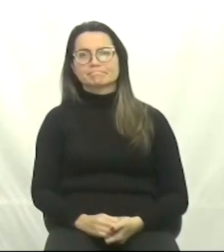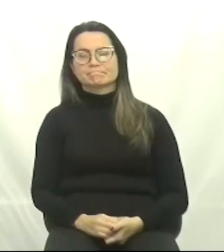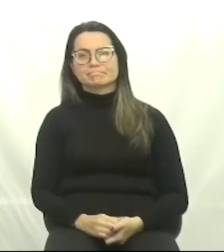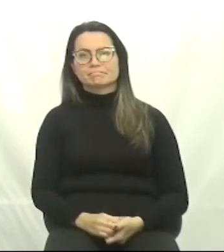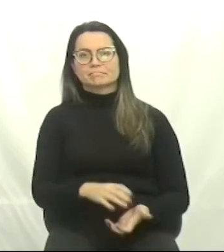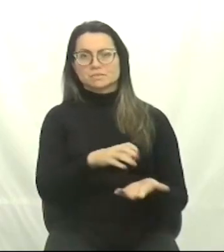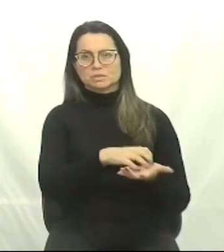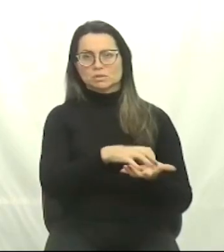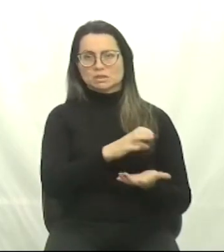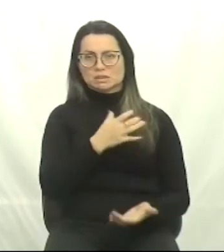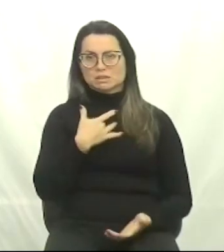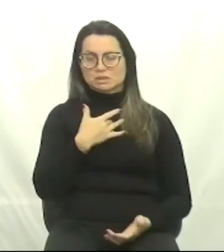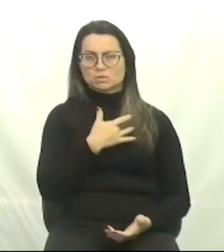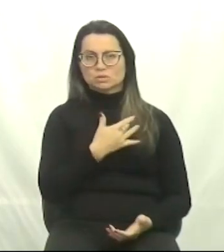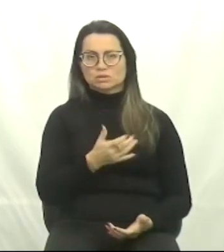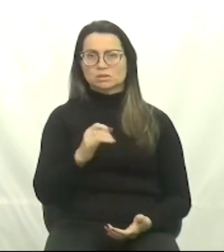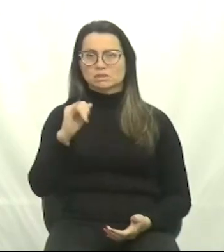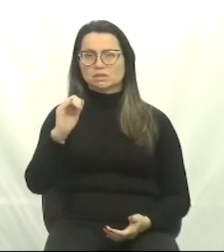E Sara,